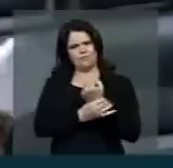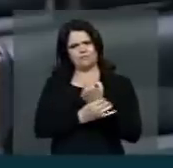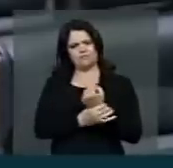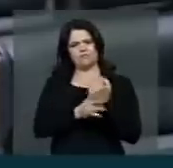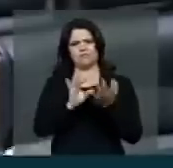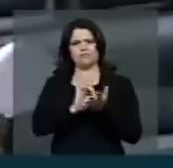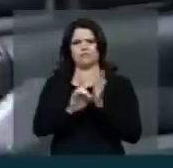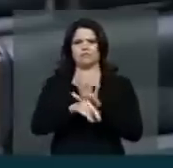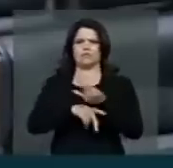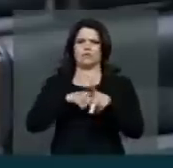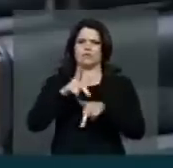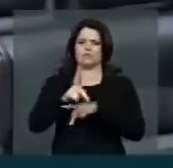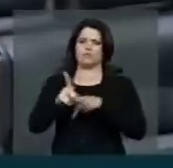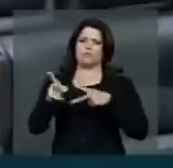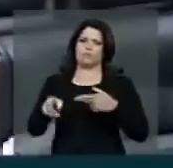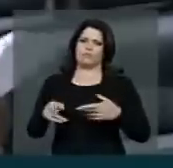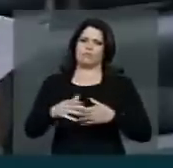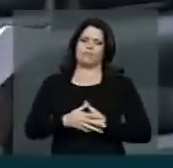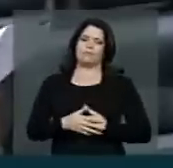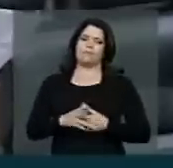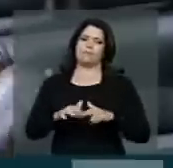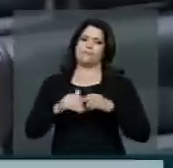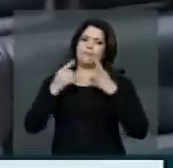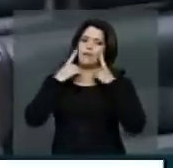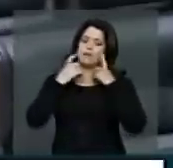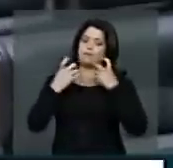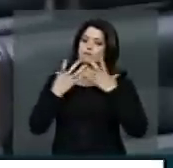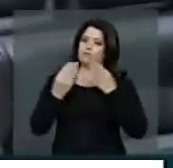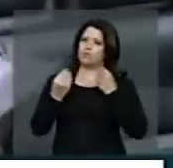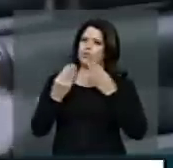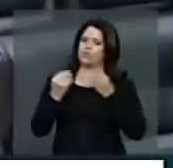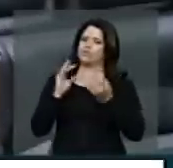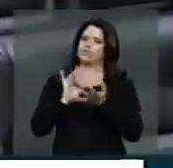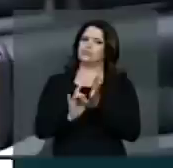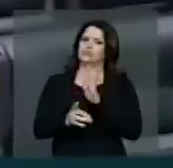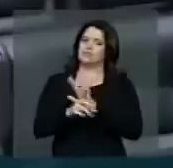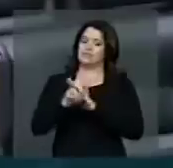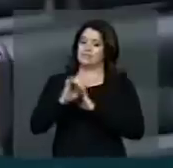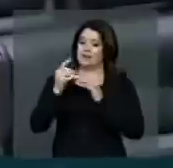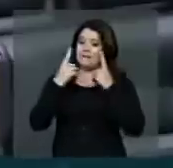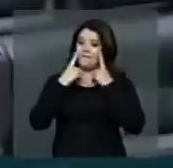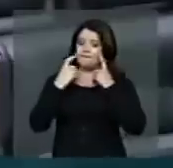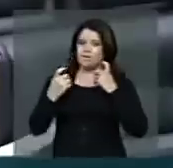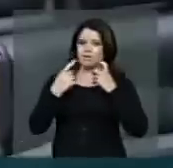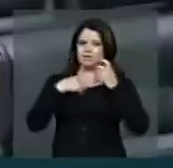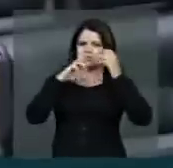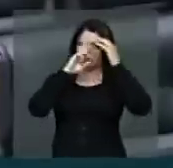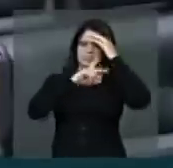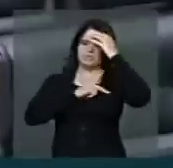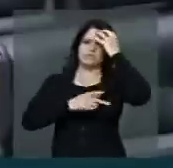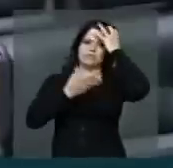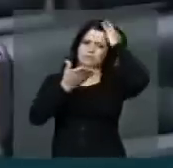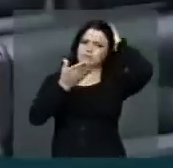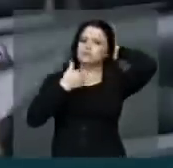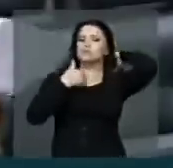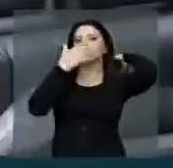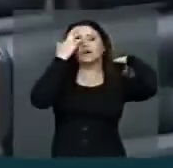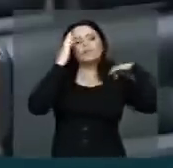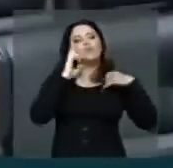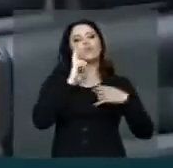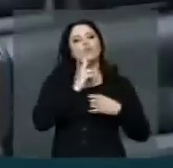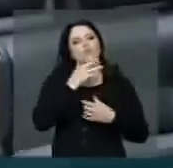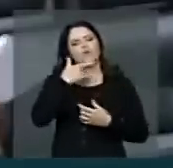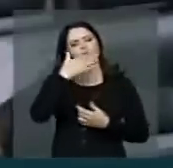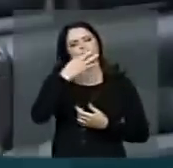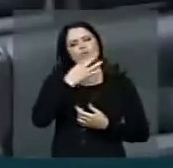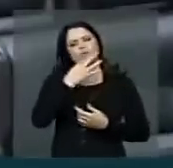para uma população deste porte. A violência é muito grande e quando a violência, senhor presidente, Vossa Excelência que é de Rondônia, que conhece o